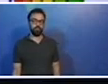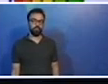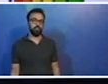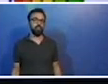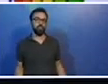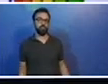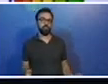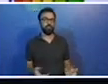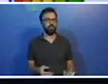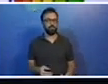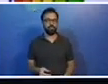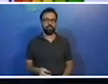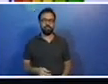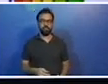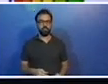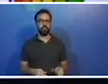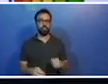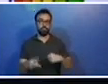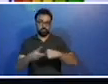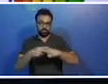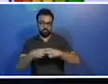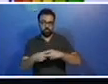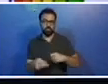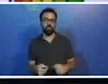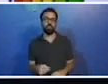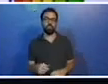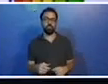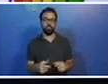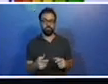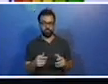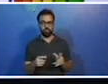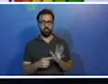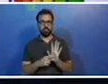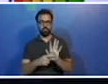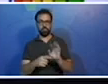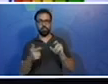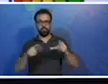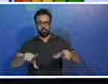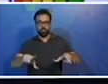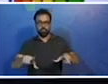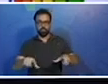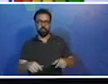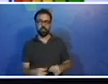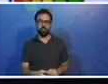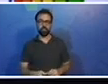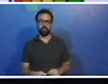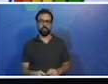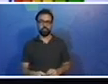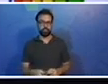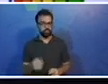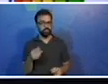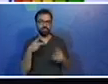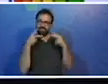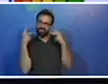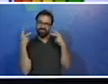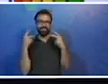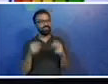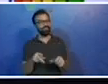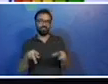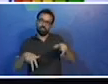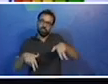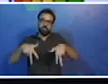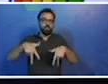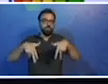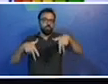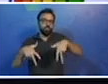assim, professor? Verbo é uma ação, não é? Não é uma ação? Andar, comer, beber, pensar, sorrir. São ações,